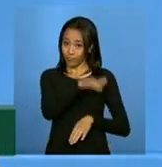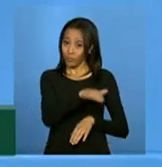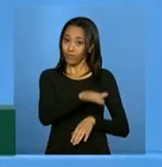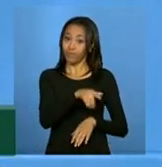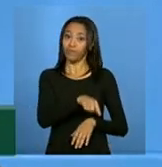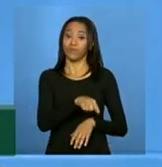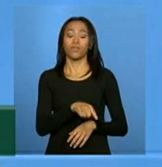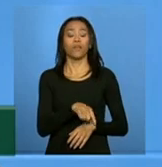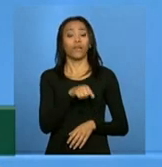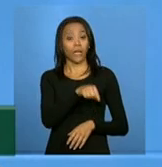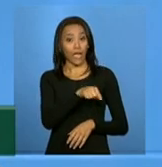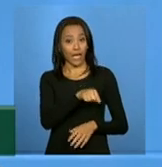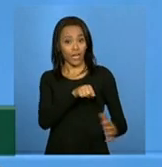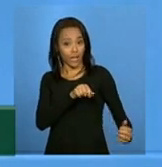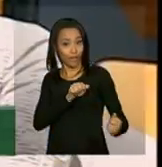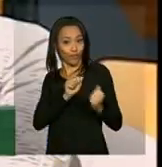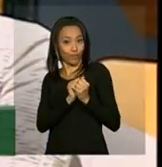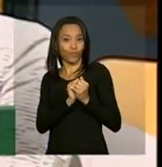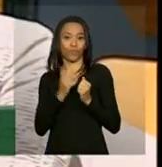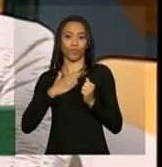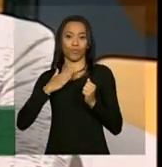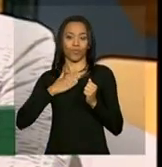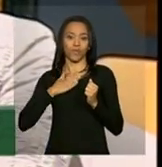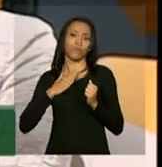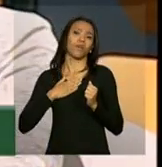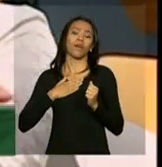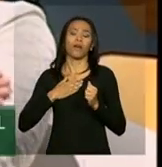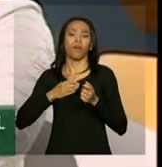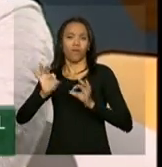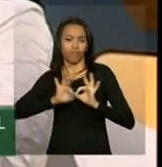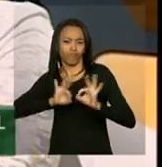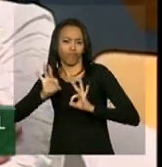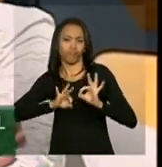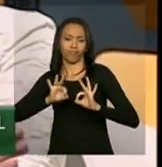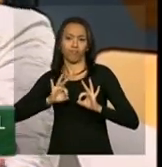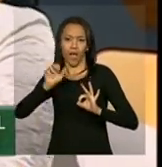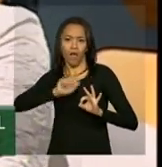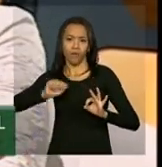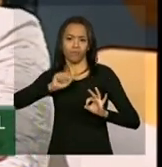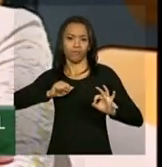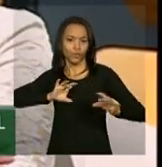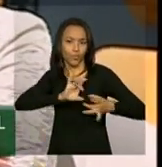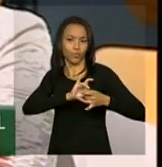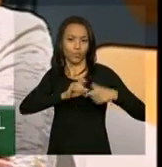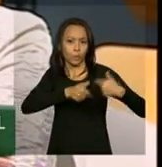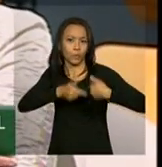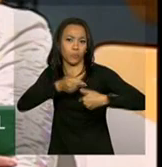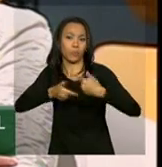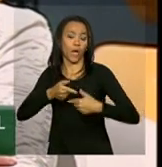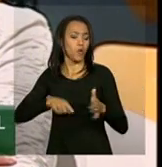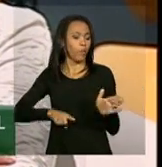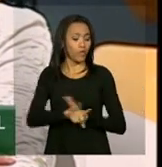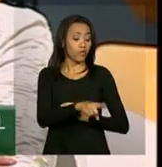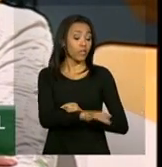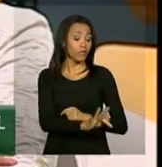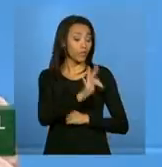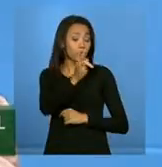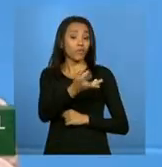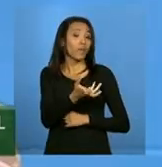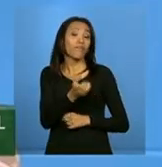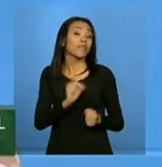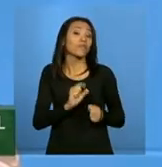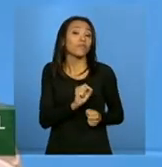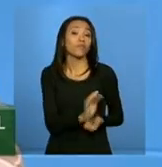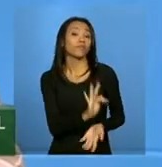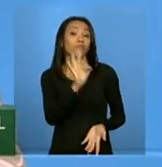Fazia parte da minha organização, que tratava dele desde o início. E aí eu perguntei para ele, o que você quer ser quando crescer? Aí